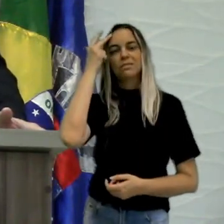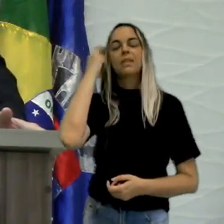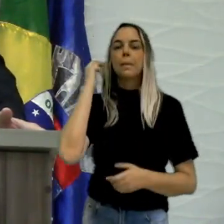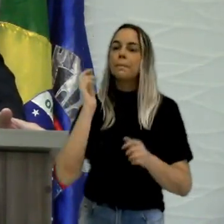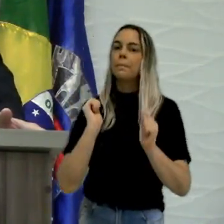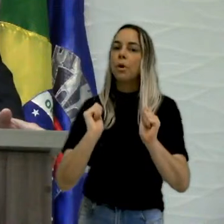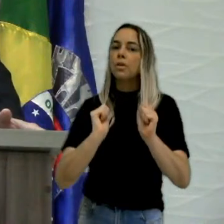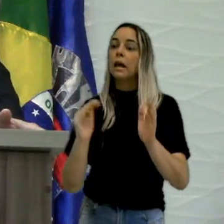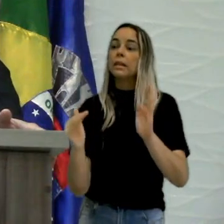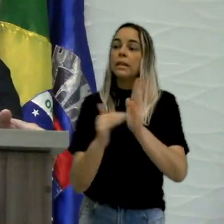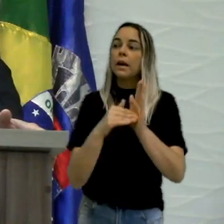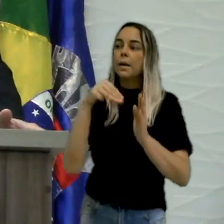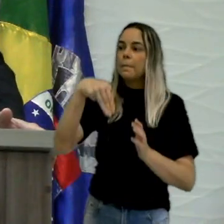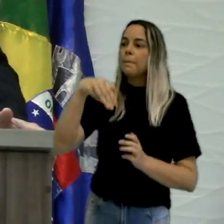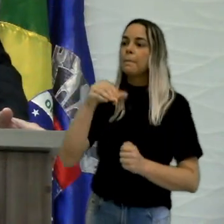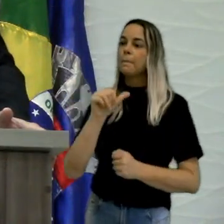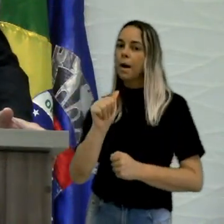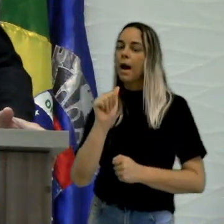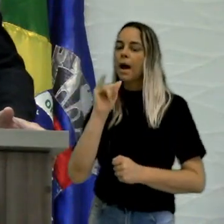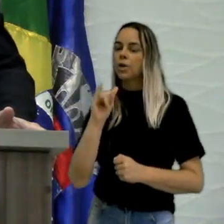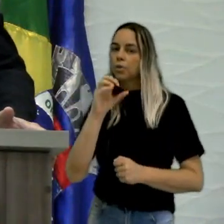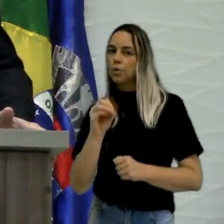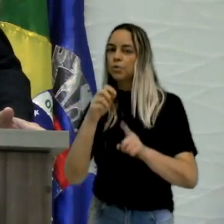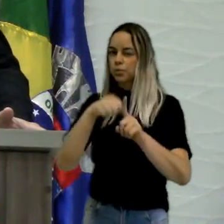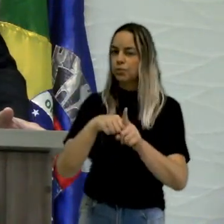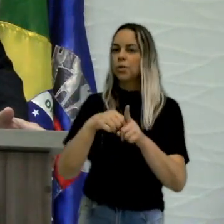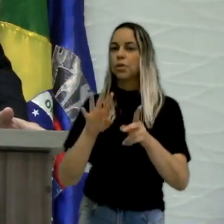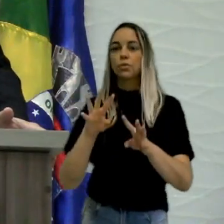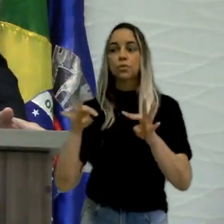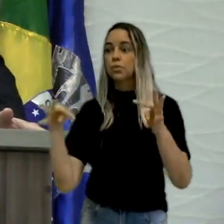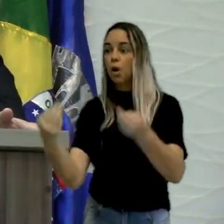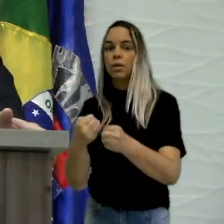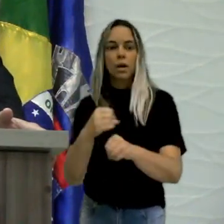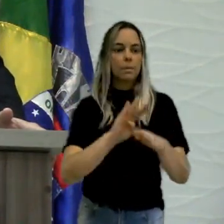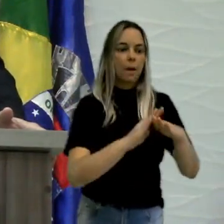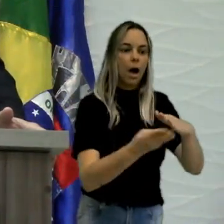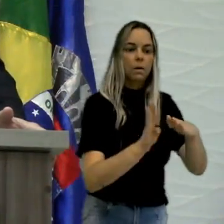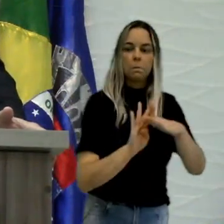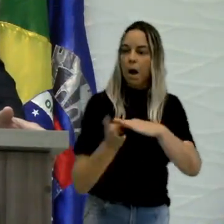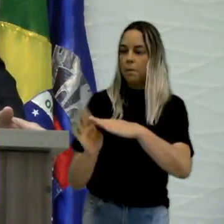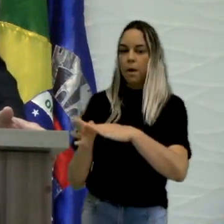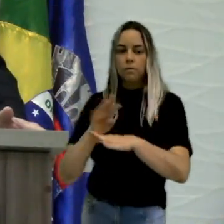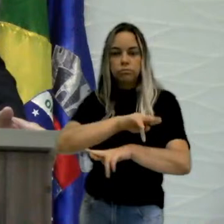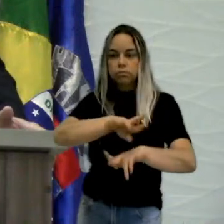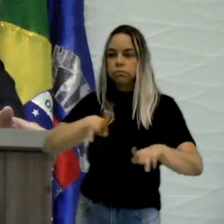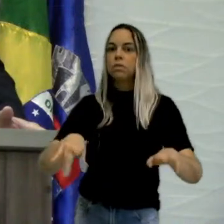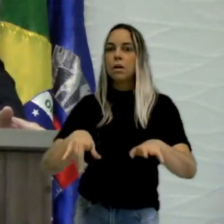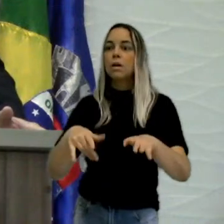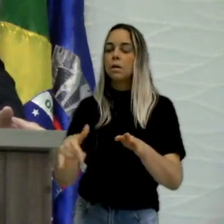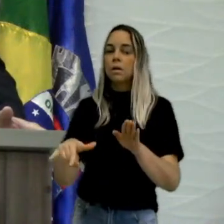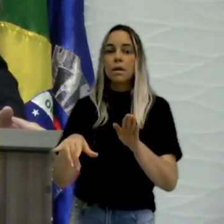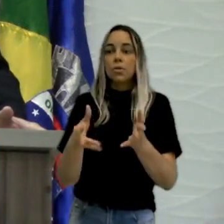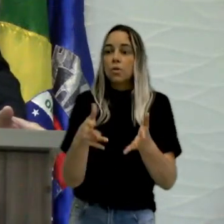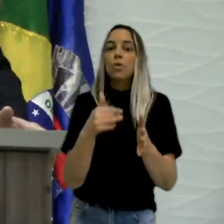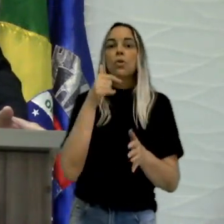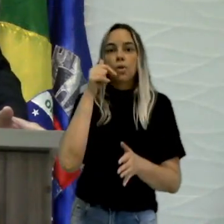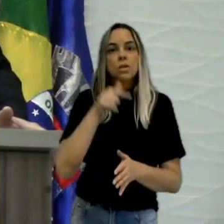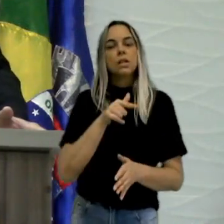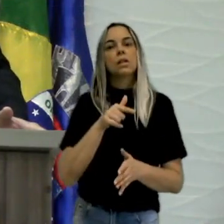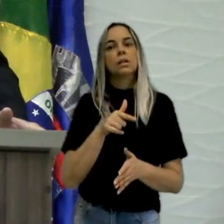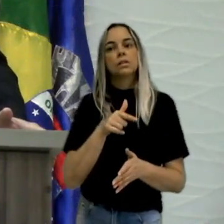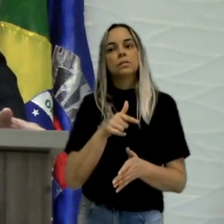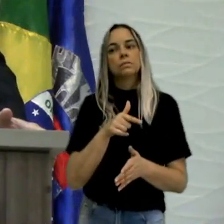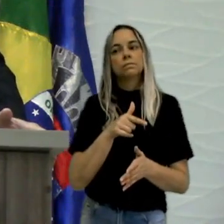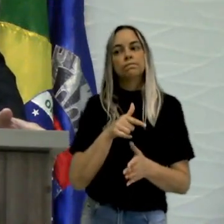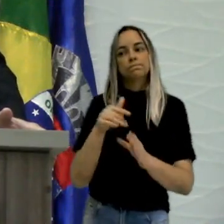mês de maio, foi assim que nos garantiu o superintendente, todos os bairros de São Bento estarão recebendo correspondências pelo Correio. Vários bairros de São